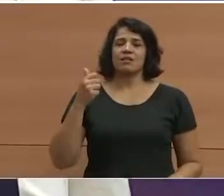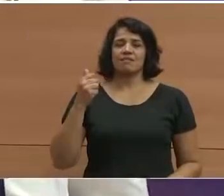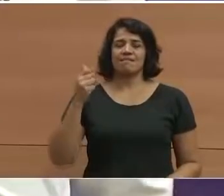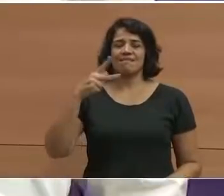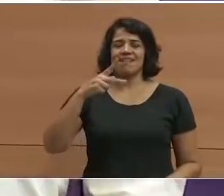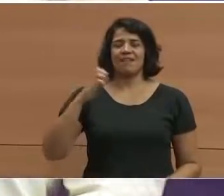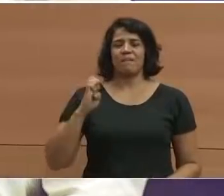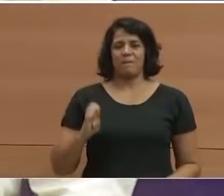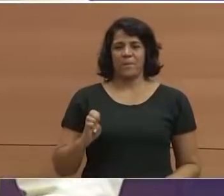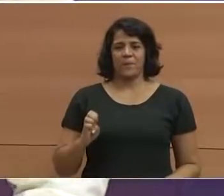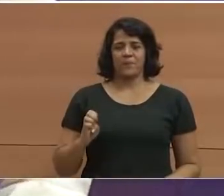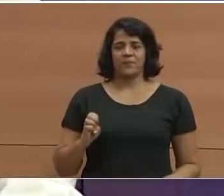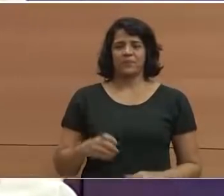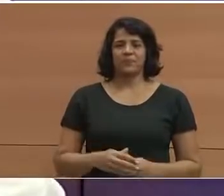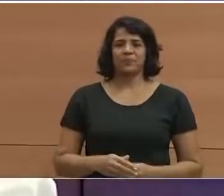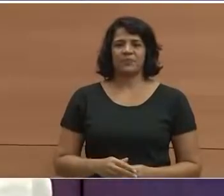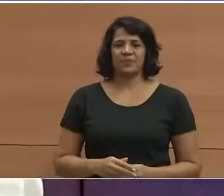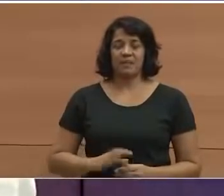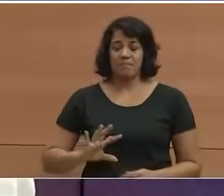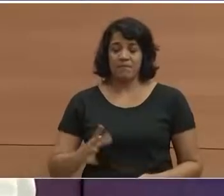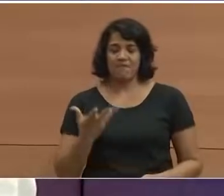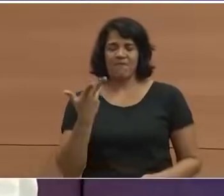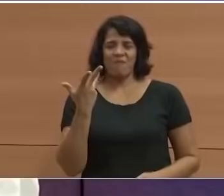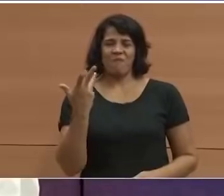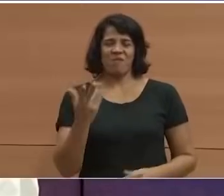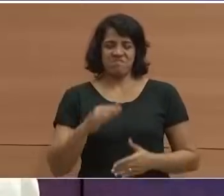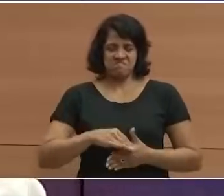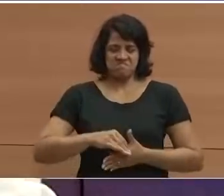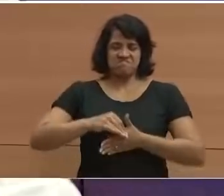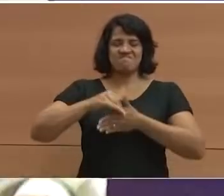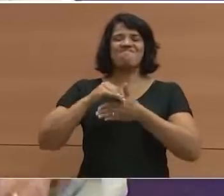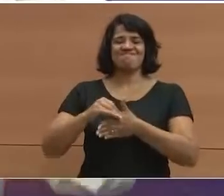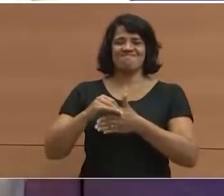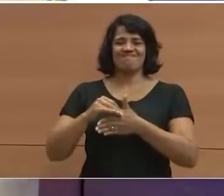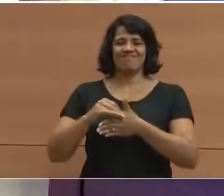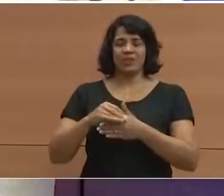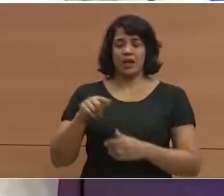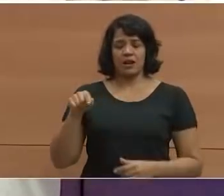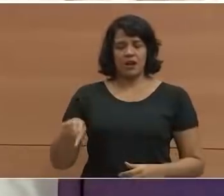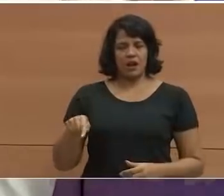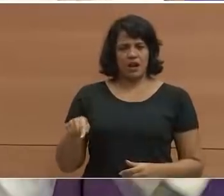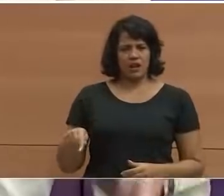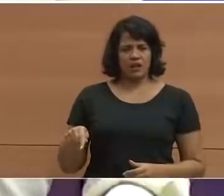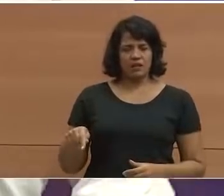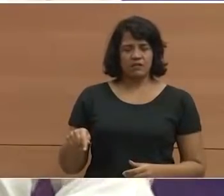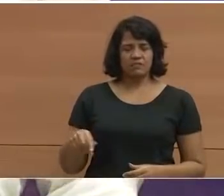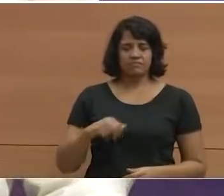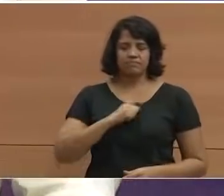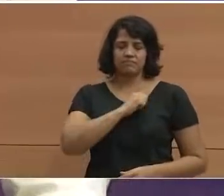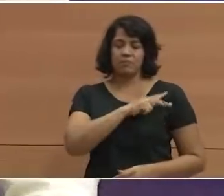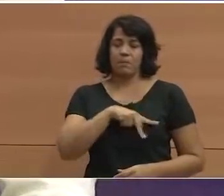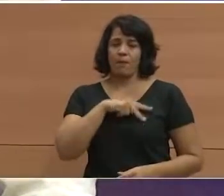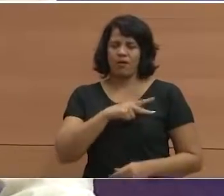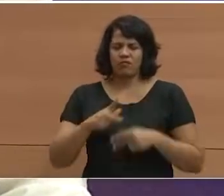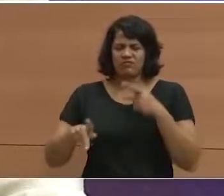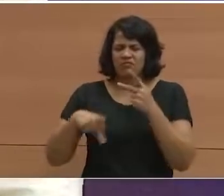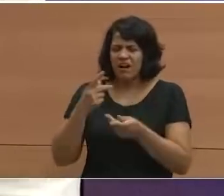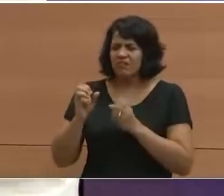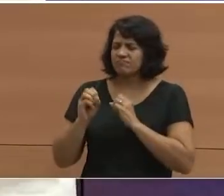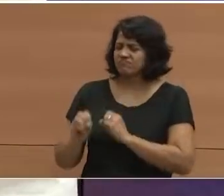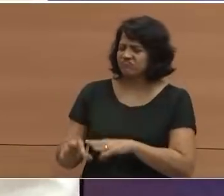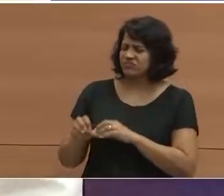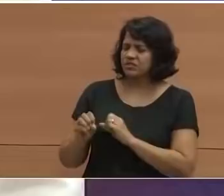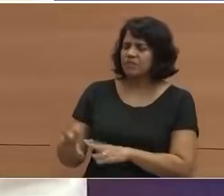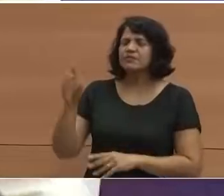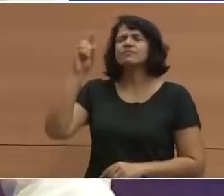SEAP é para formação de líderes. Então, nesse lugar, Paulo discorreu diariamente na